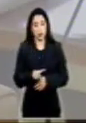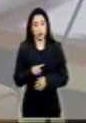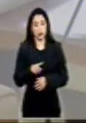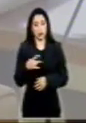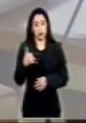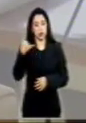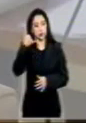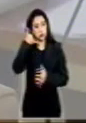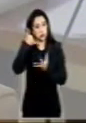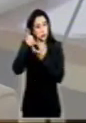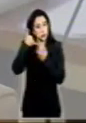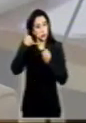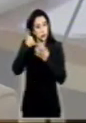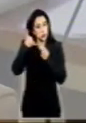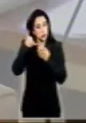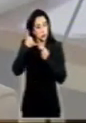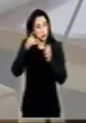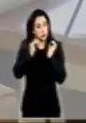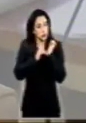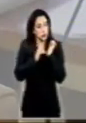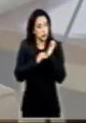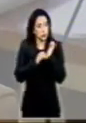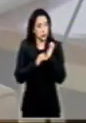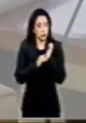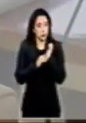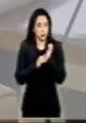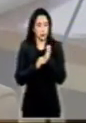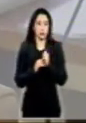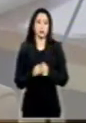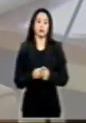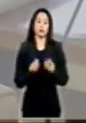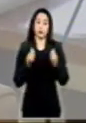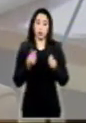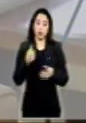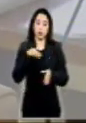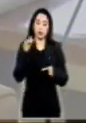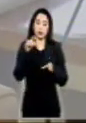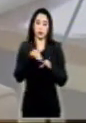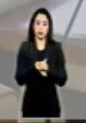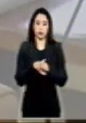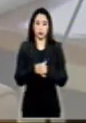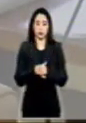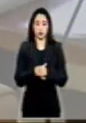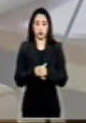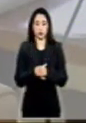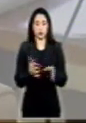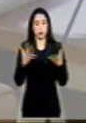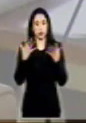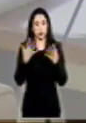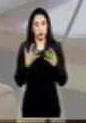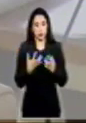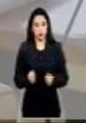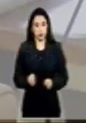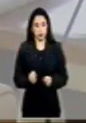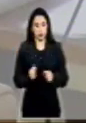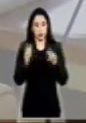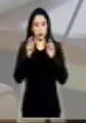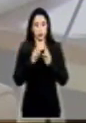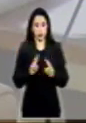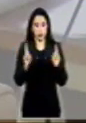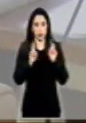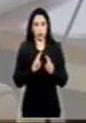telefônicas e quebra de sigilo de dados telefônicos. É como voto, portanto, pelo acolhimento parcial da reclamação